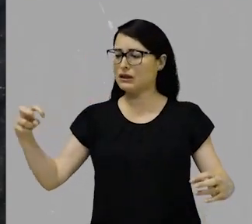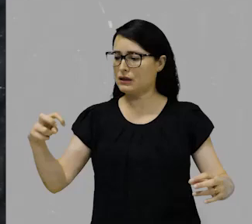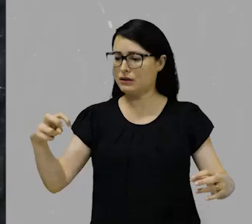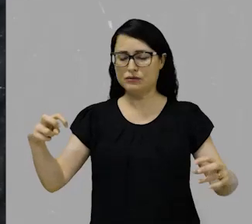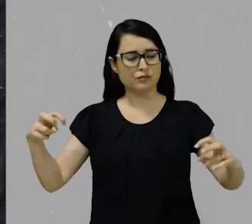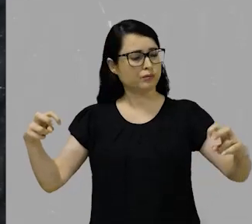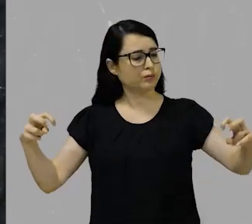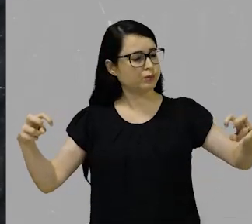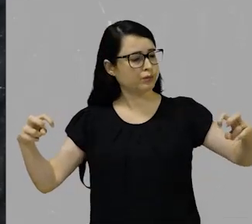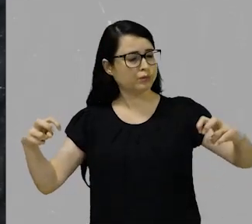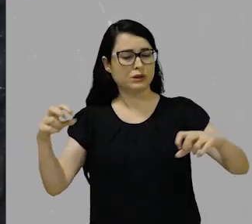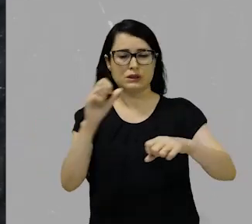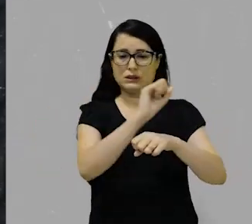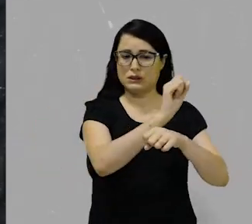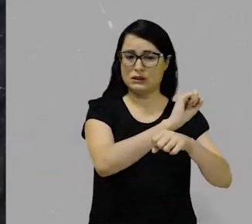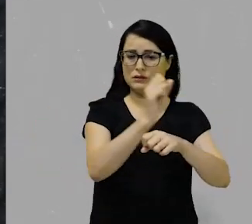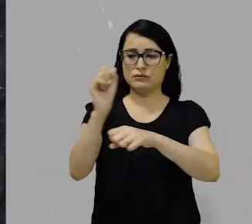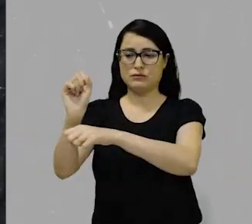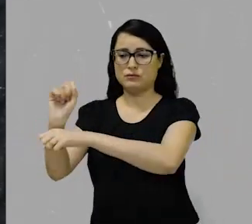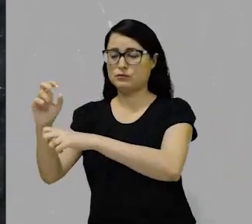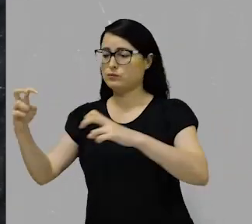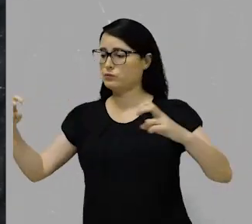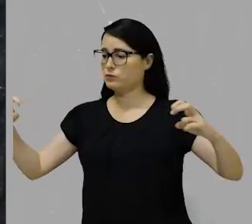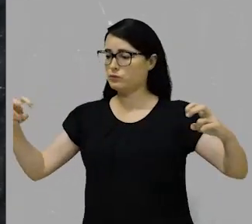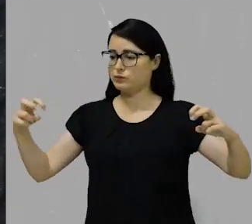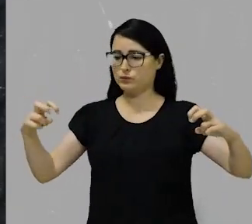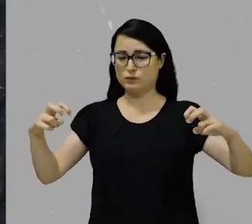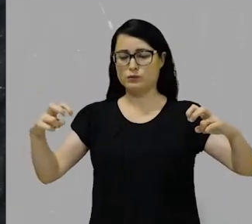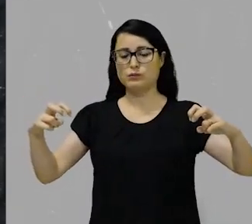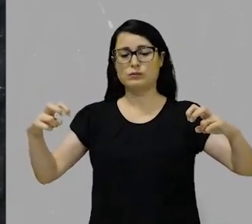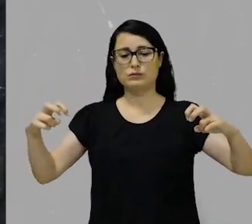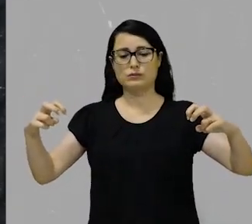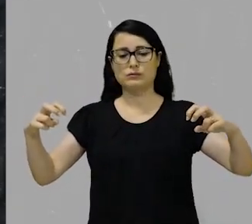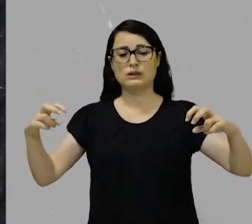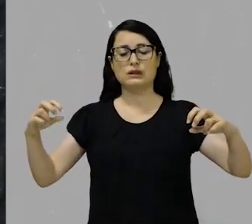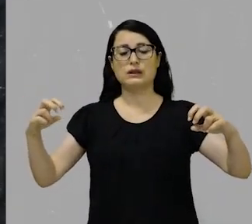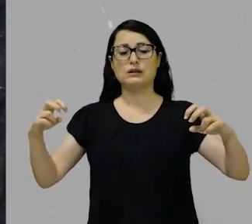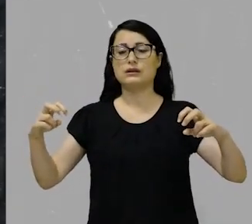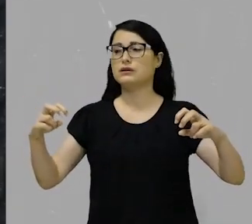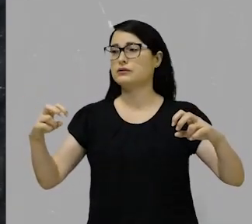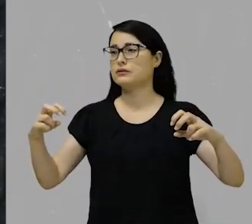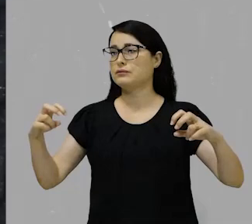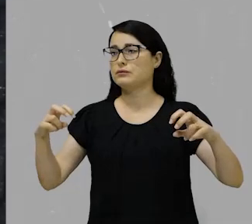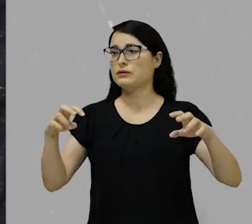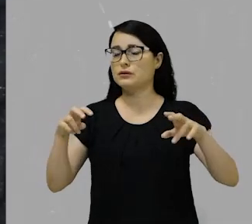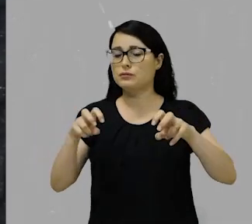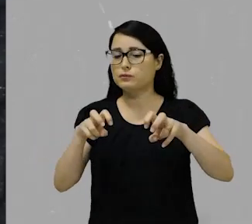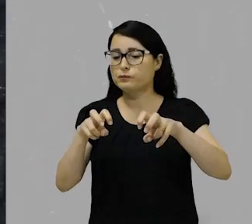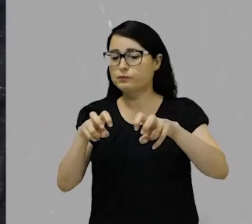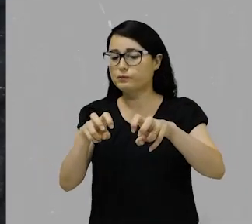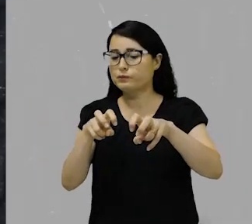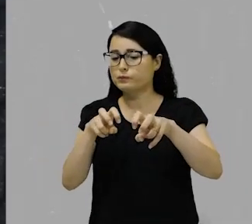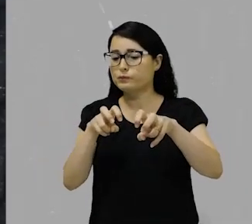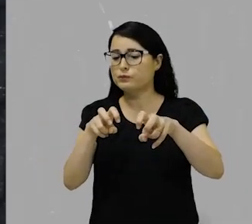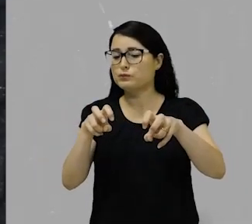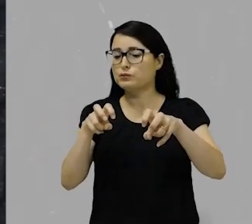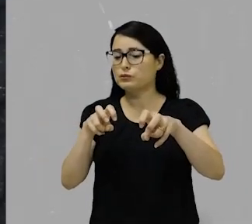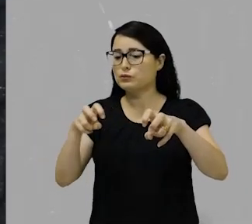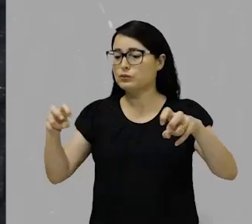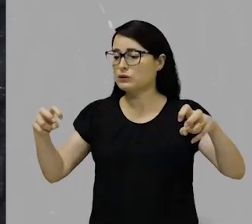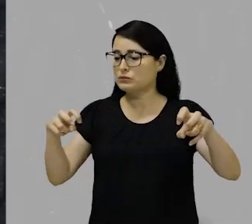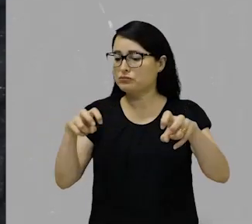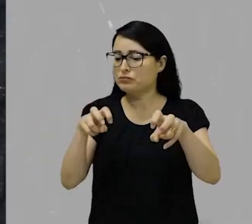vindo na minha direção e eu indo na direção oposta. A gente não bate de frente, mas bate retrovisor